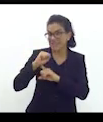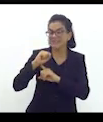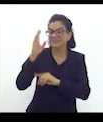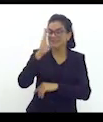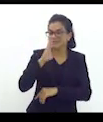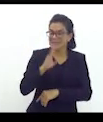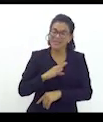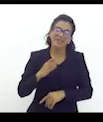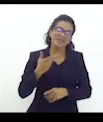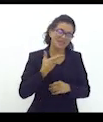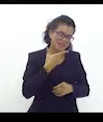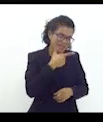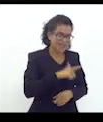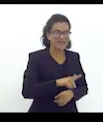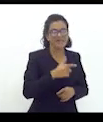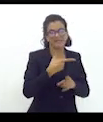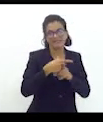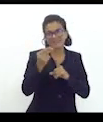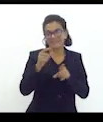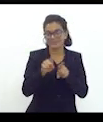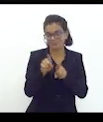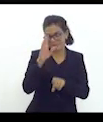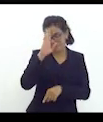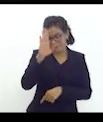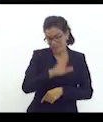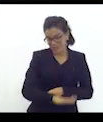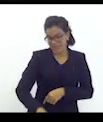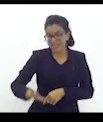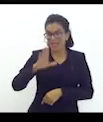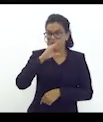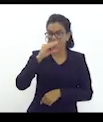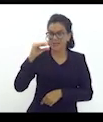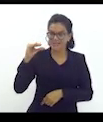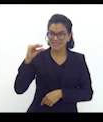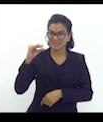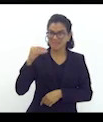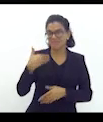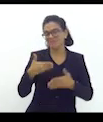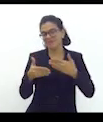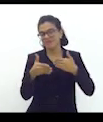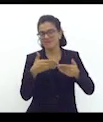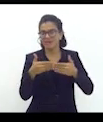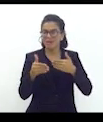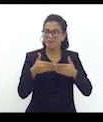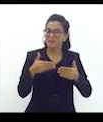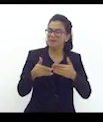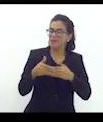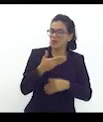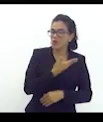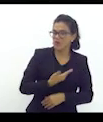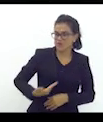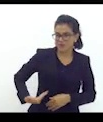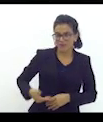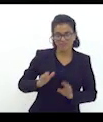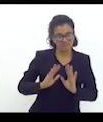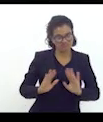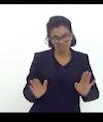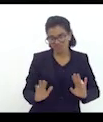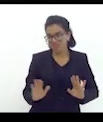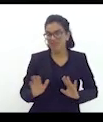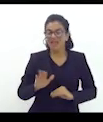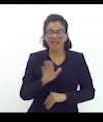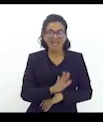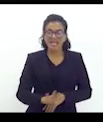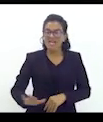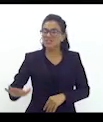todo e ganha principalmente as nossas crianças e adolescentes. Independente de que governo que estiver, as nossas crianças, e que